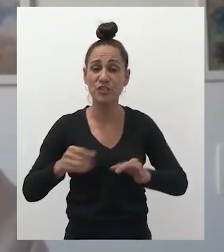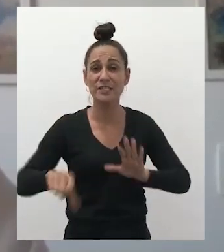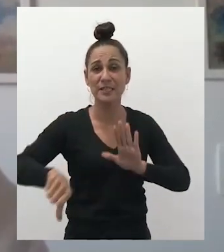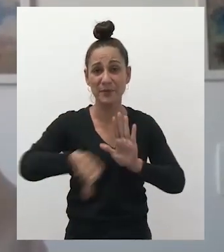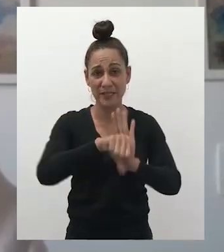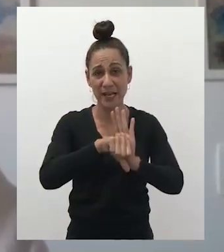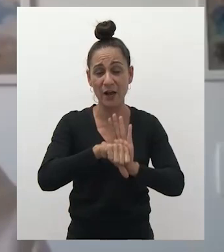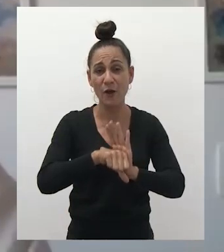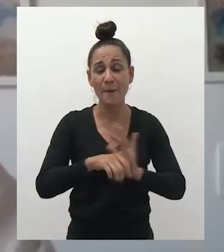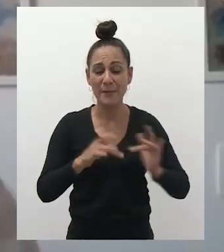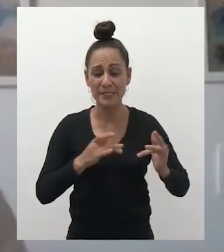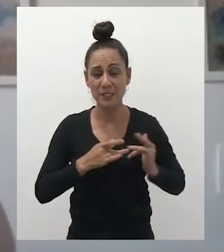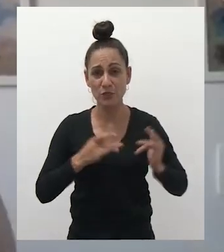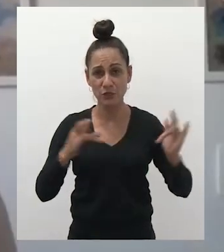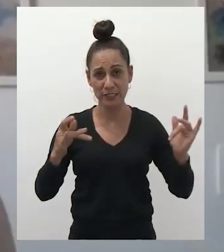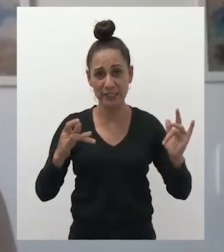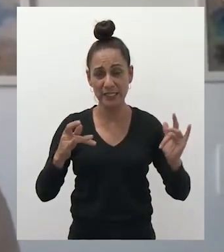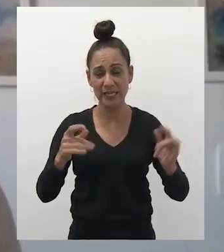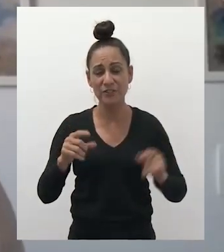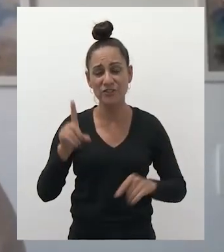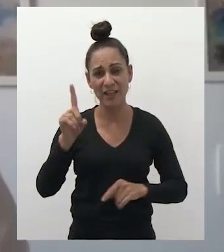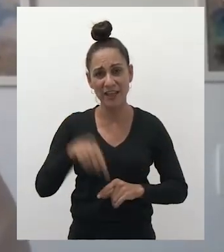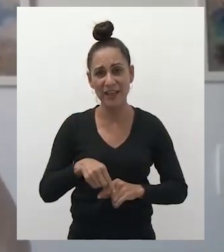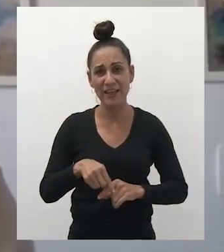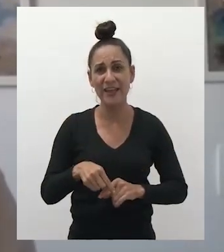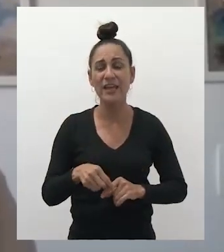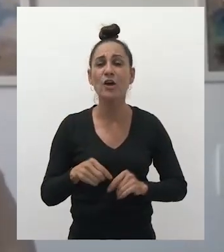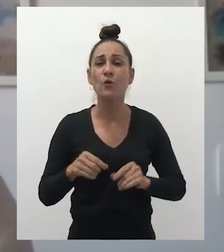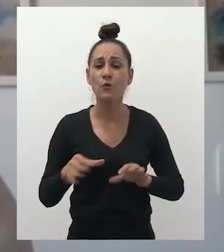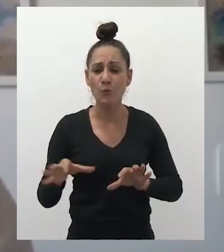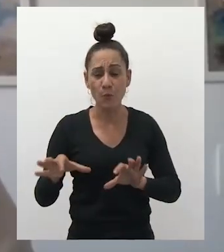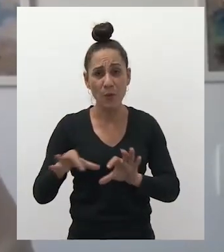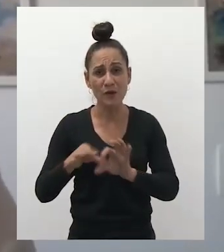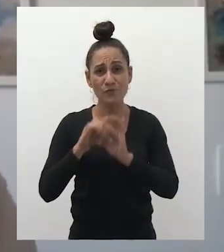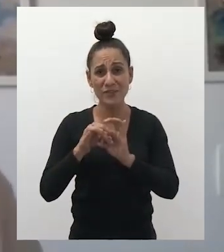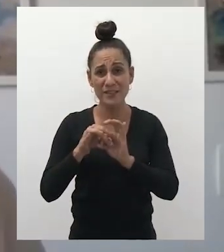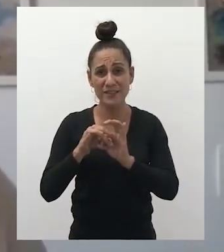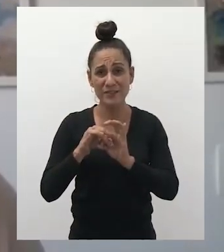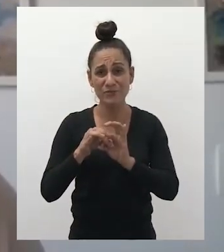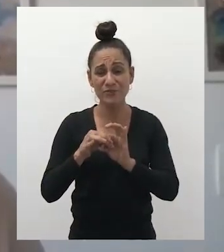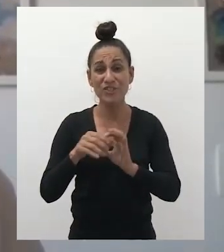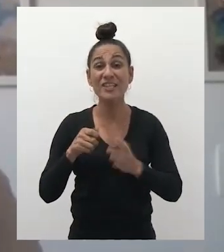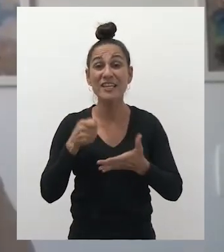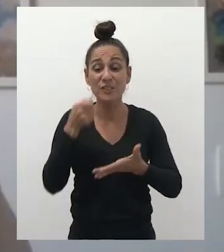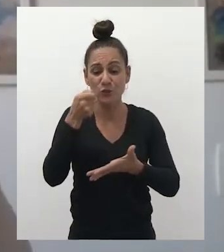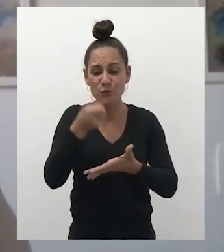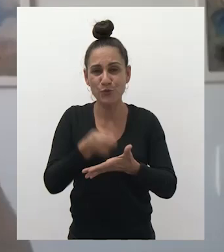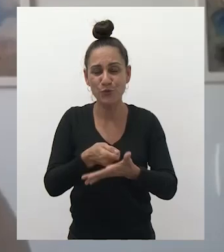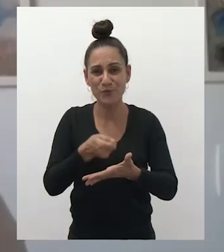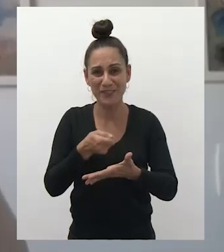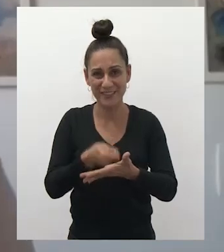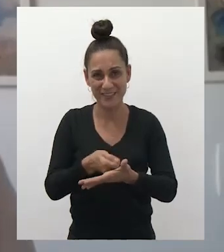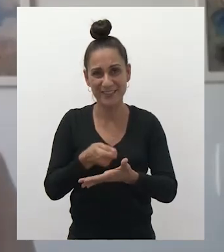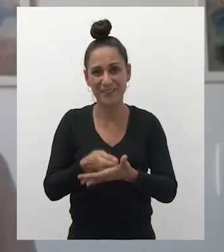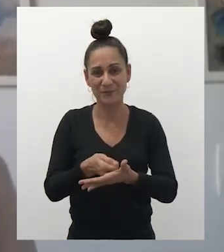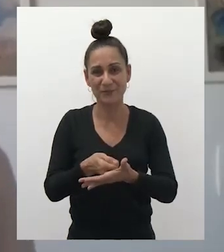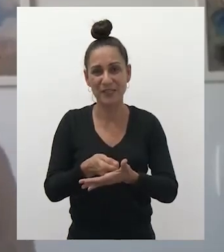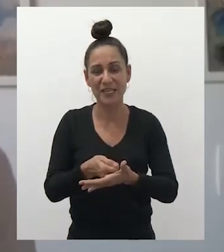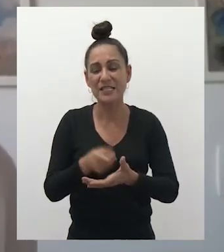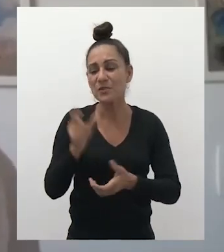A solidariedade, ela sim estabelece um vínculo de obrigação. Então,